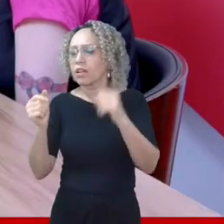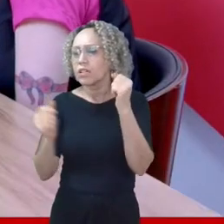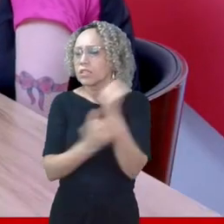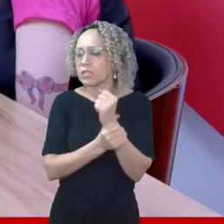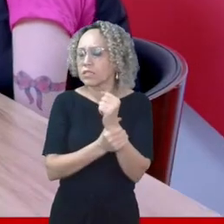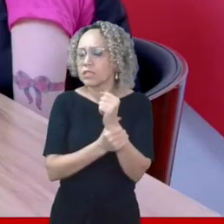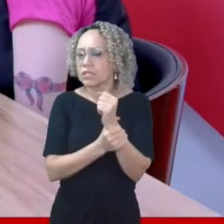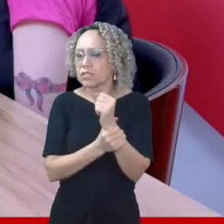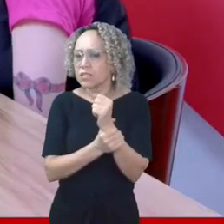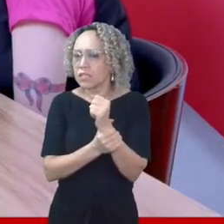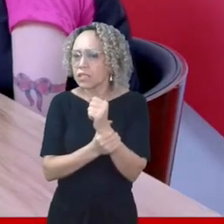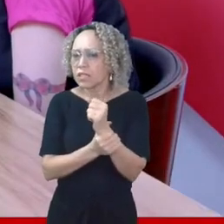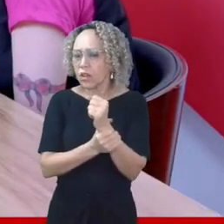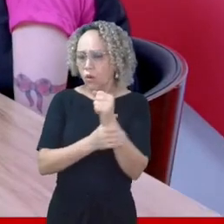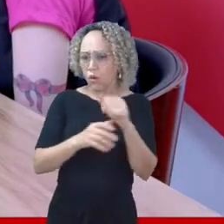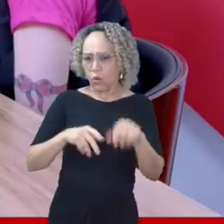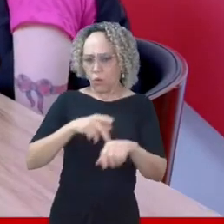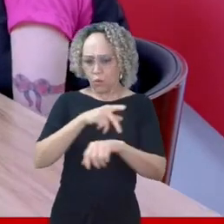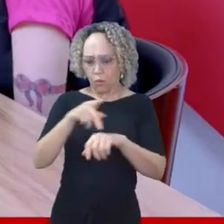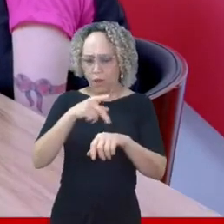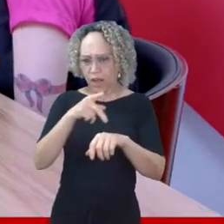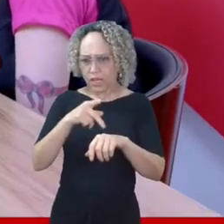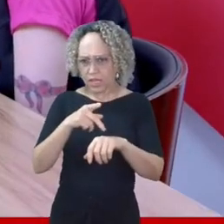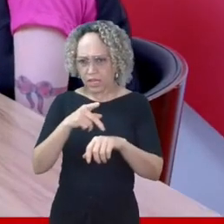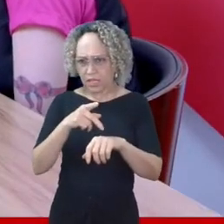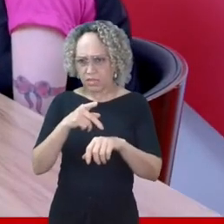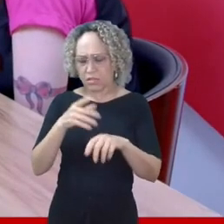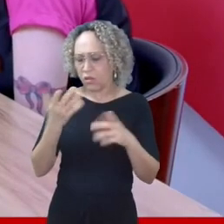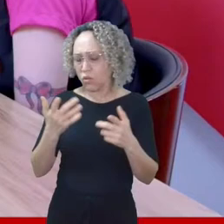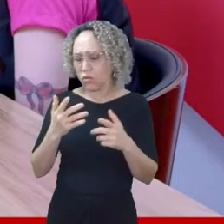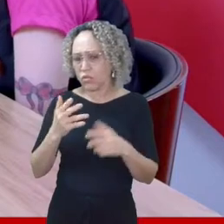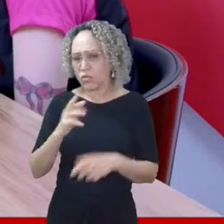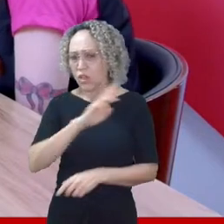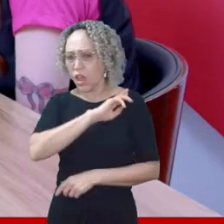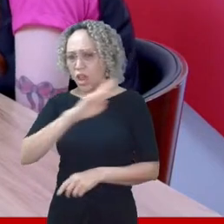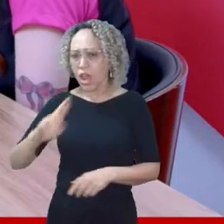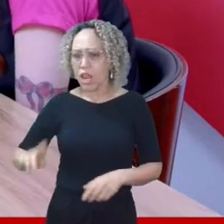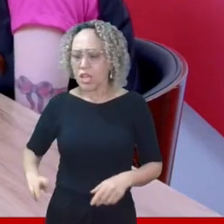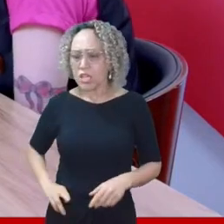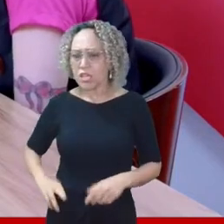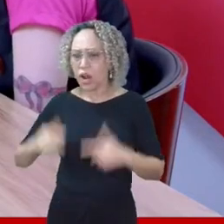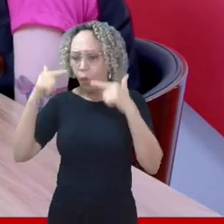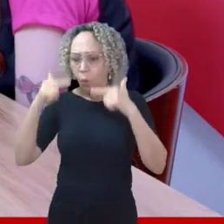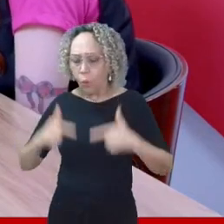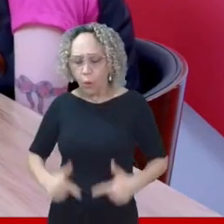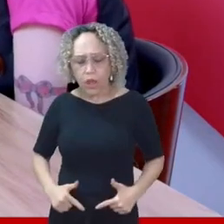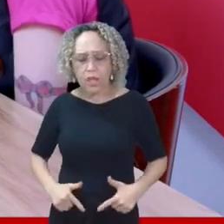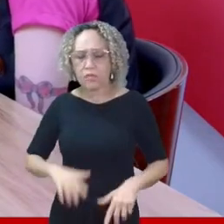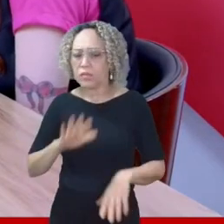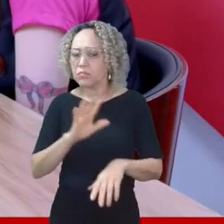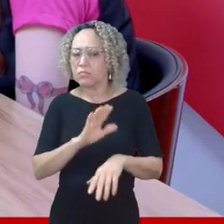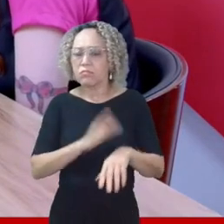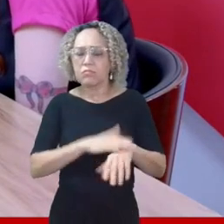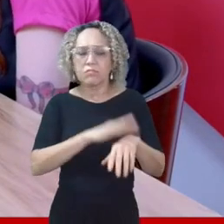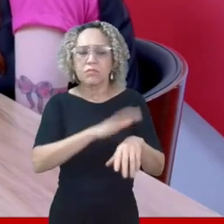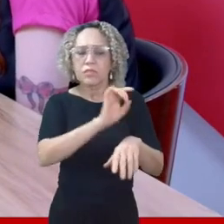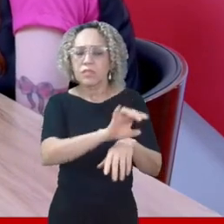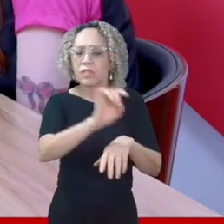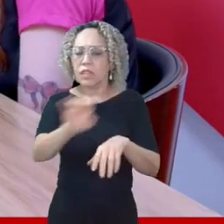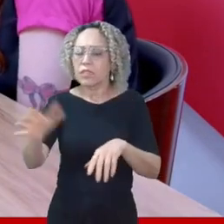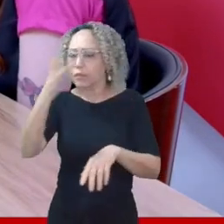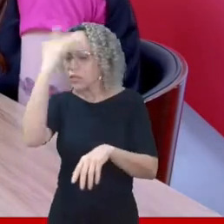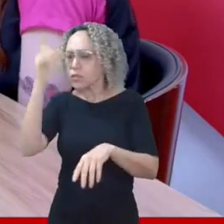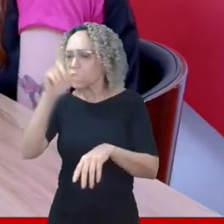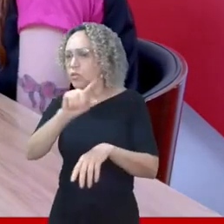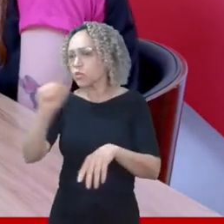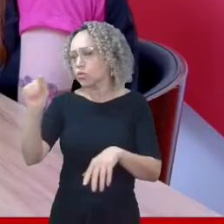do Estado laico, como a nossa Constituição, ela garante a proteção e a diversidade